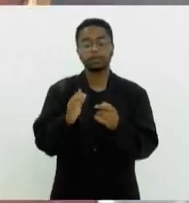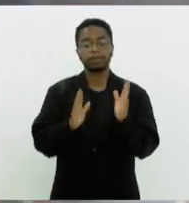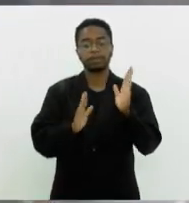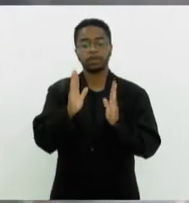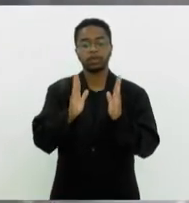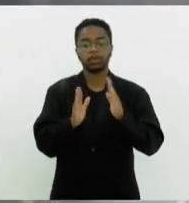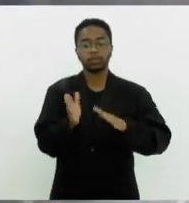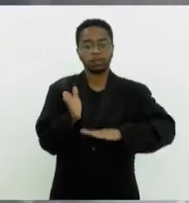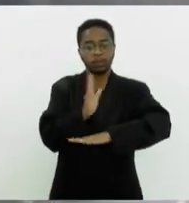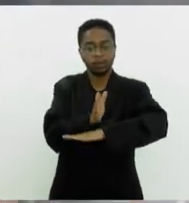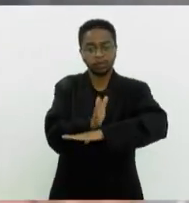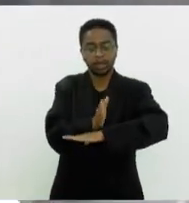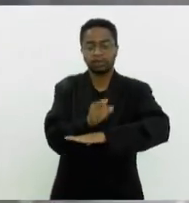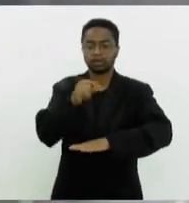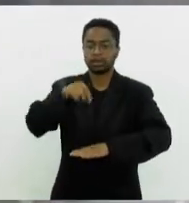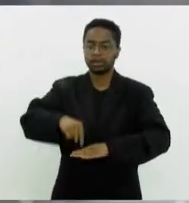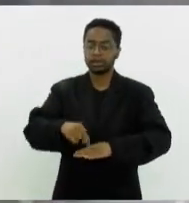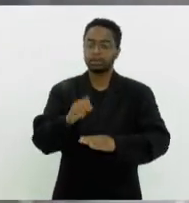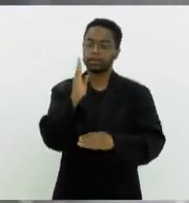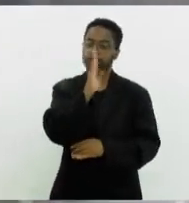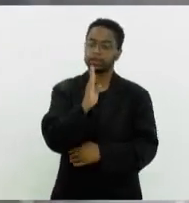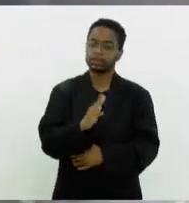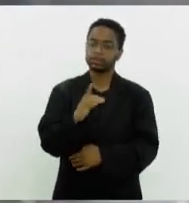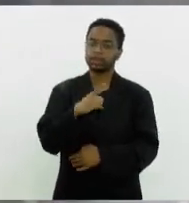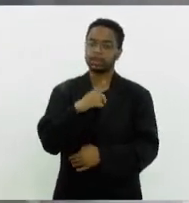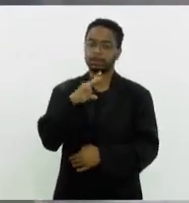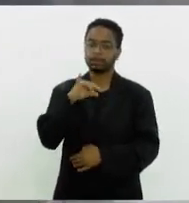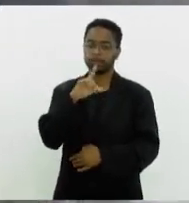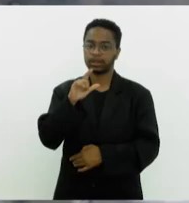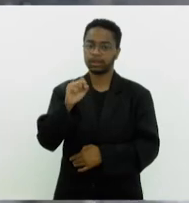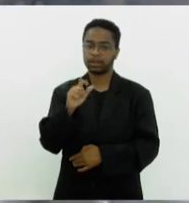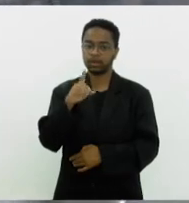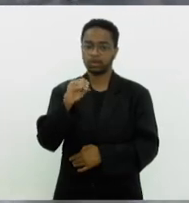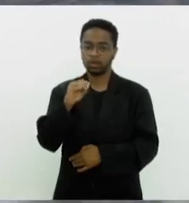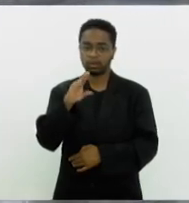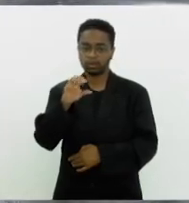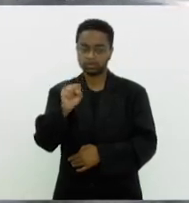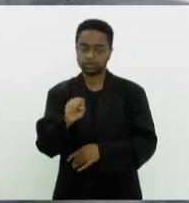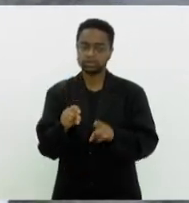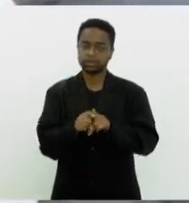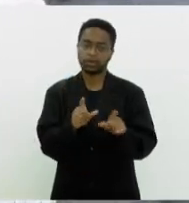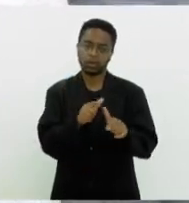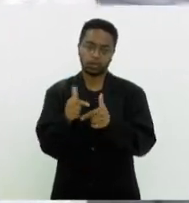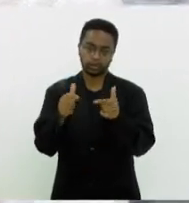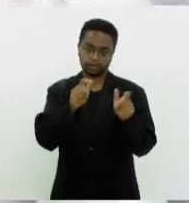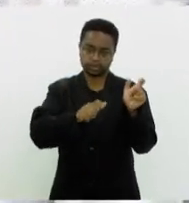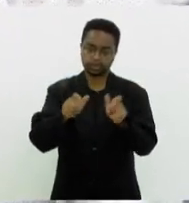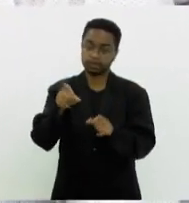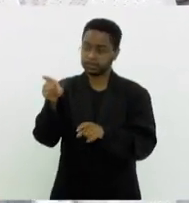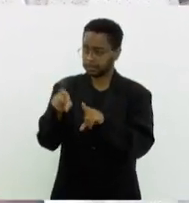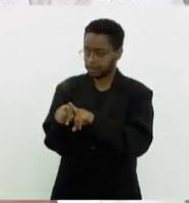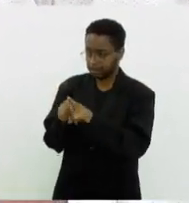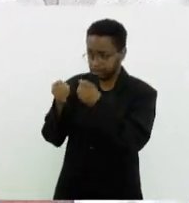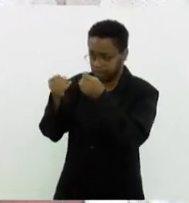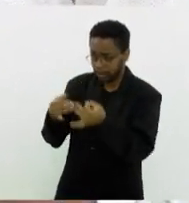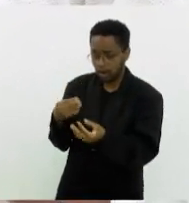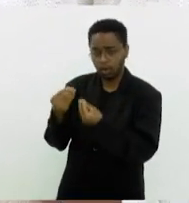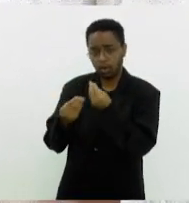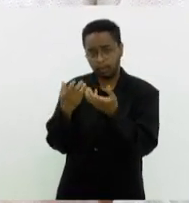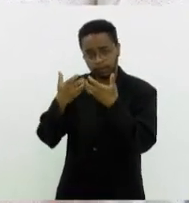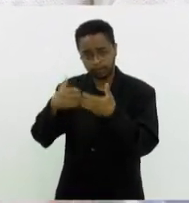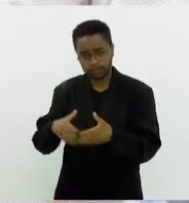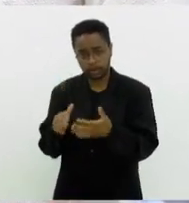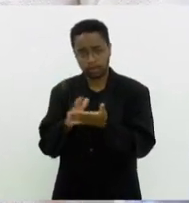já trazendo para o Brasil, com Villa-Lobos e Lourenço Fernandes. E o senhor também vai explicar, durante esse espetáculo didático, como funciona